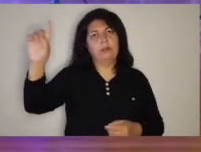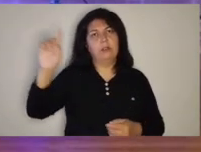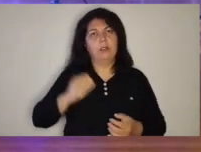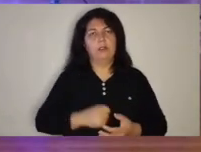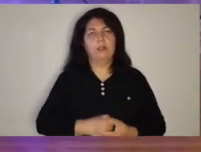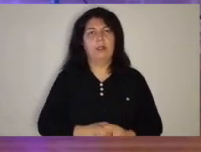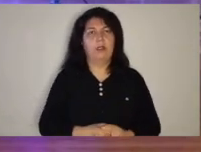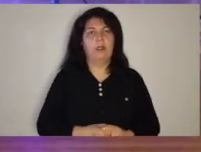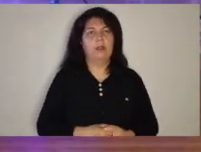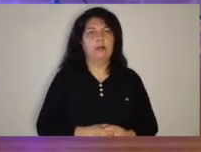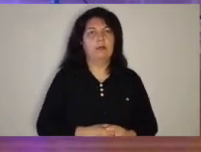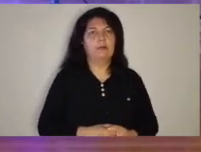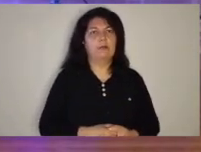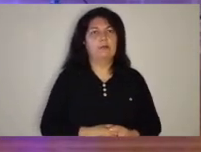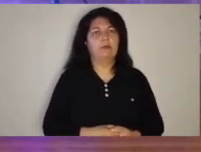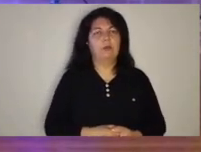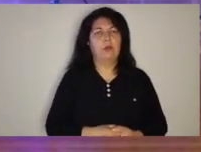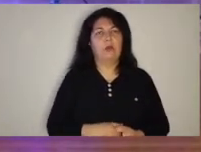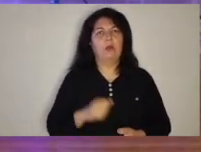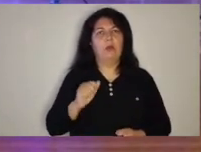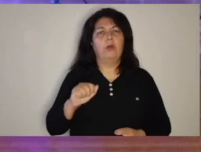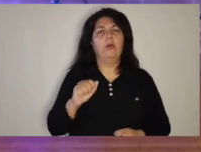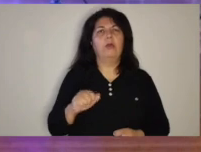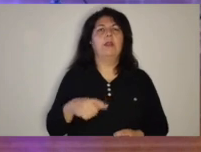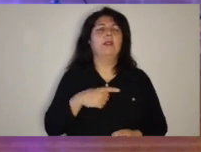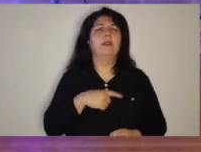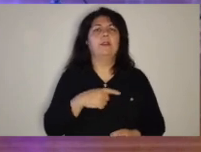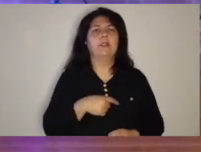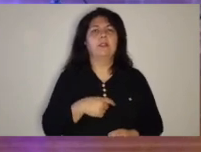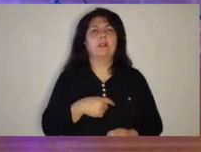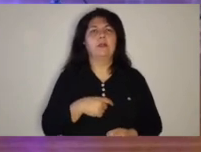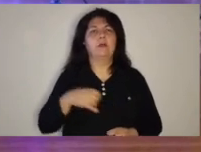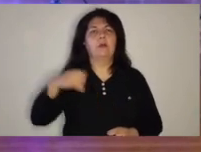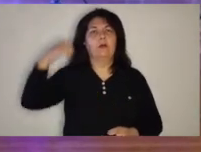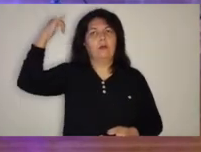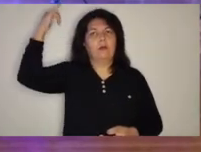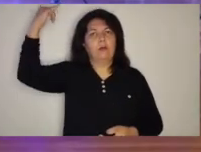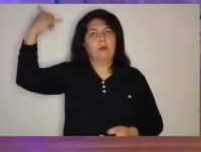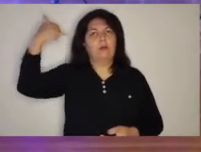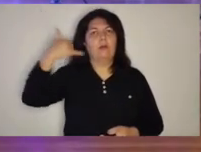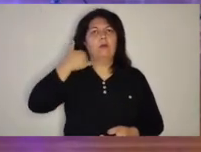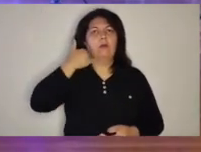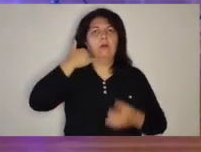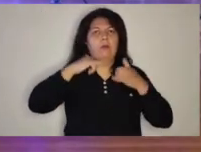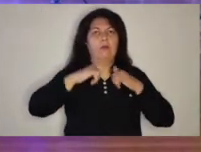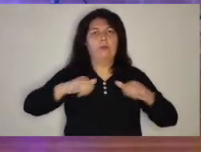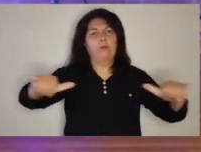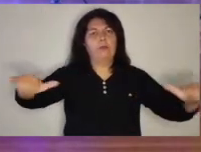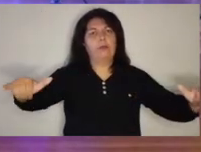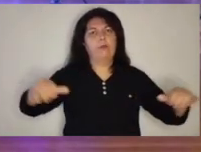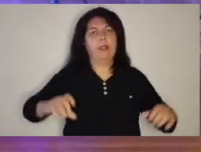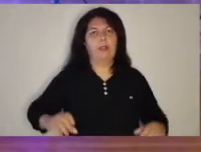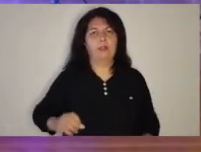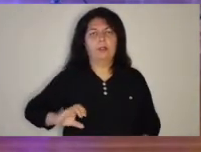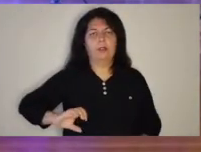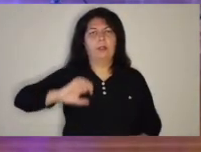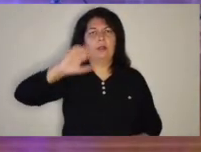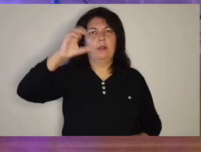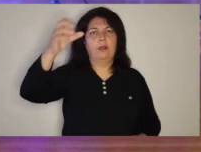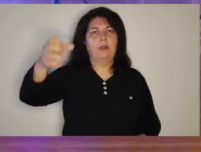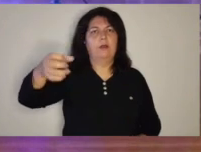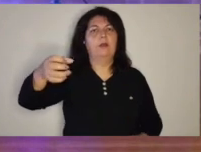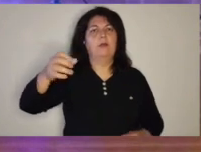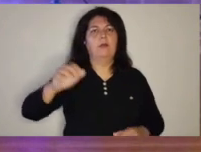tinham os sacerdotes, os levitas, e quando Deus levantava algum profeta para falar.